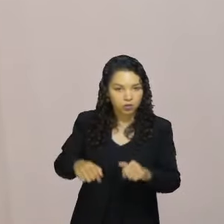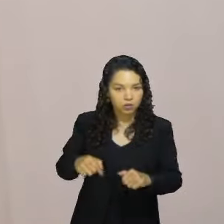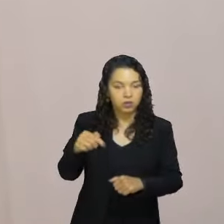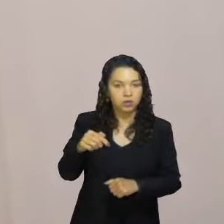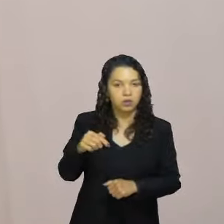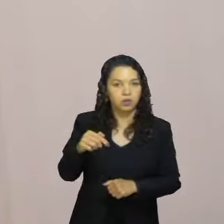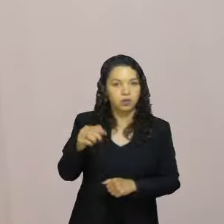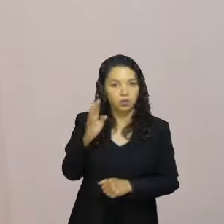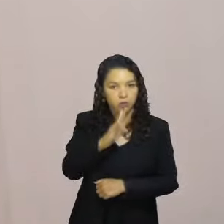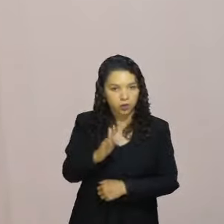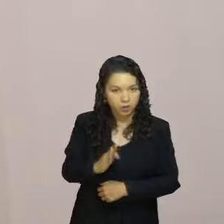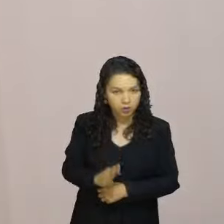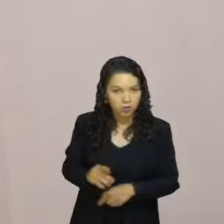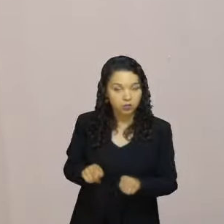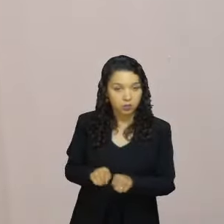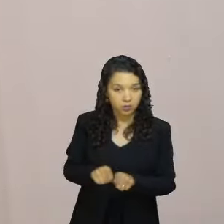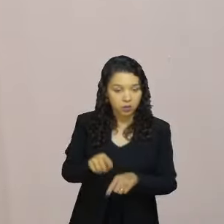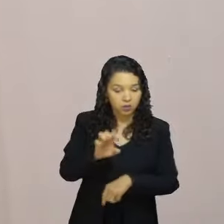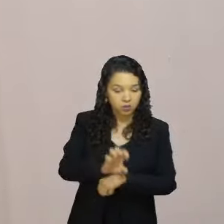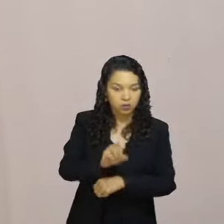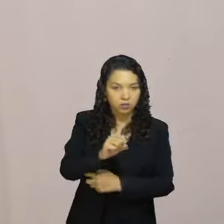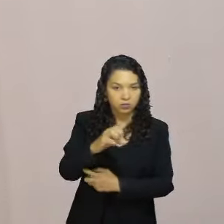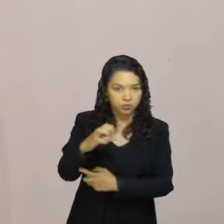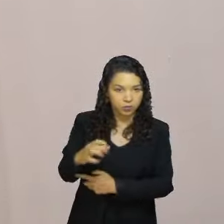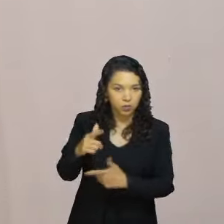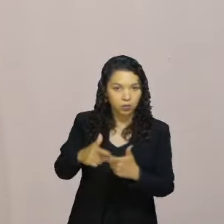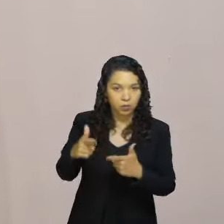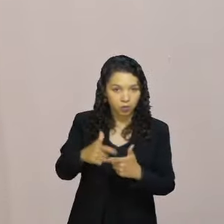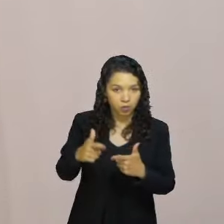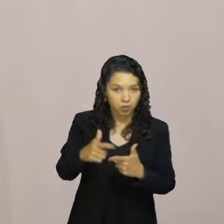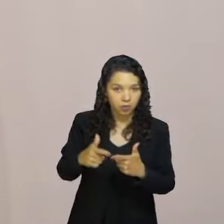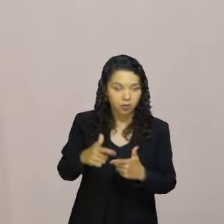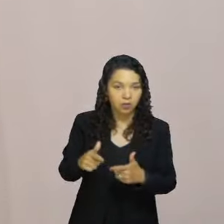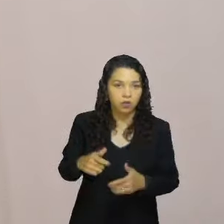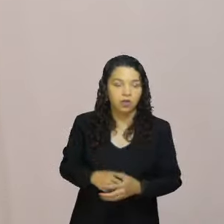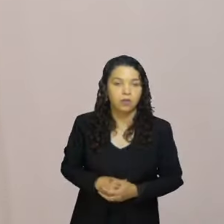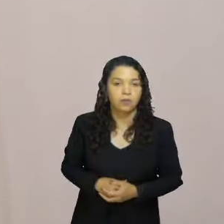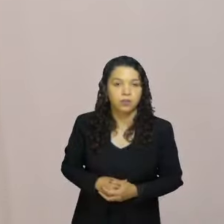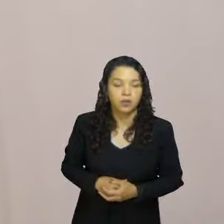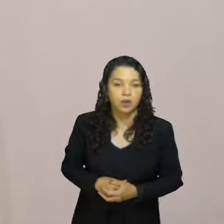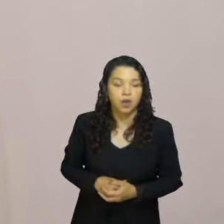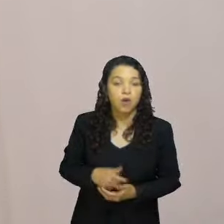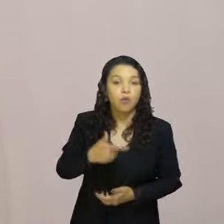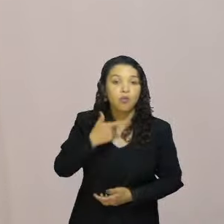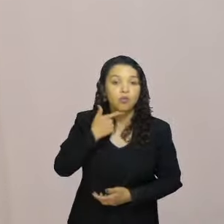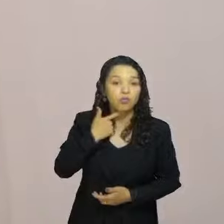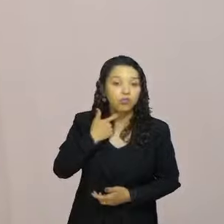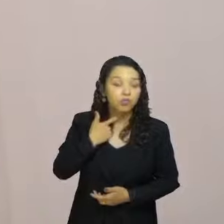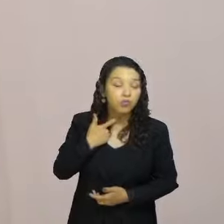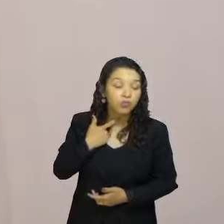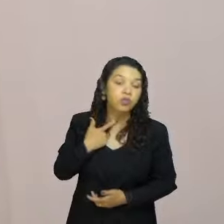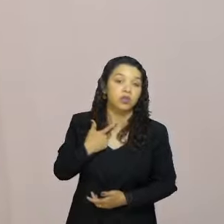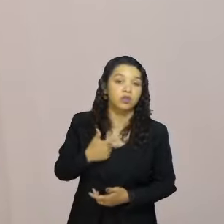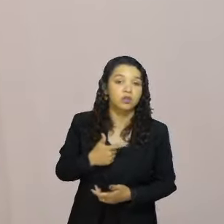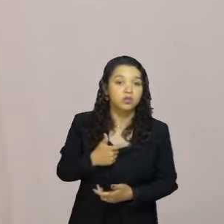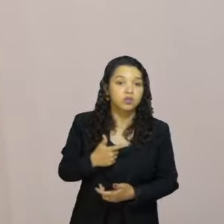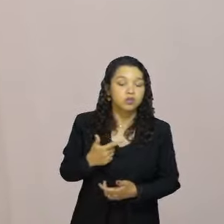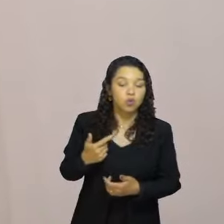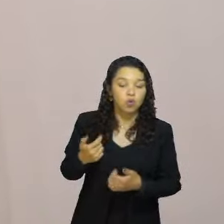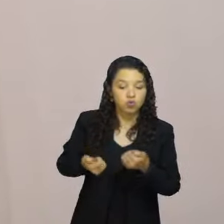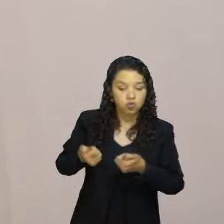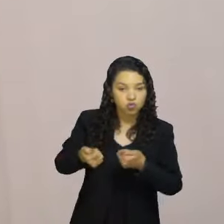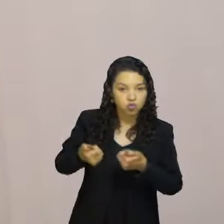famílias catarinenses, uma epidemia, o vício em relação ao jogo, esses cassinos online, que tem corroído